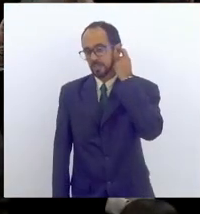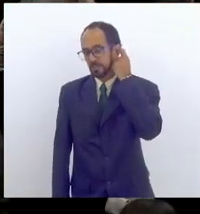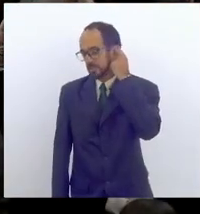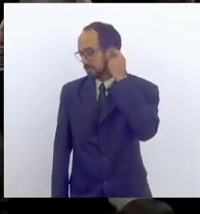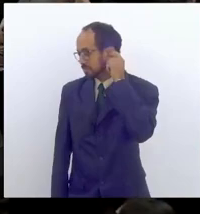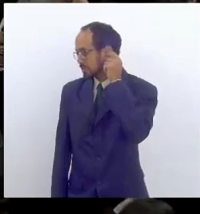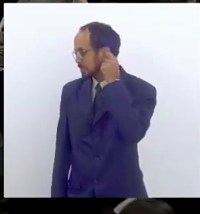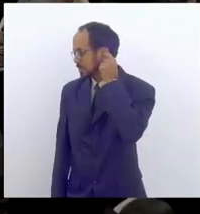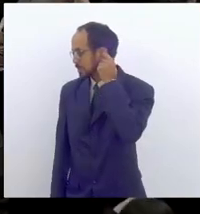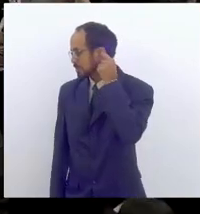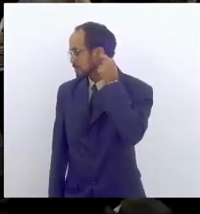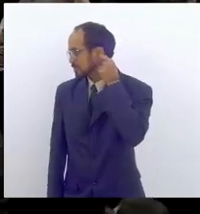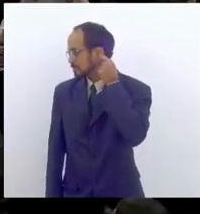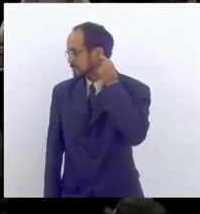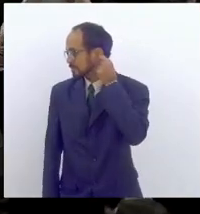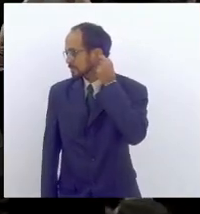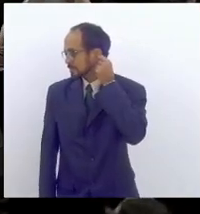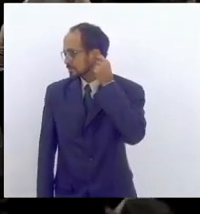Bacelar?